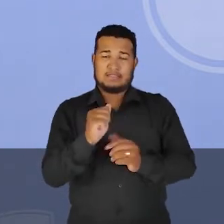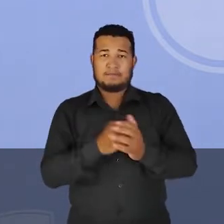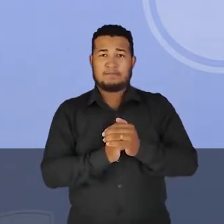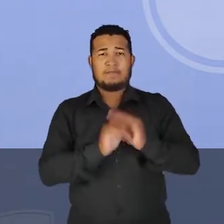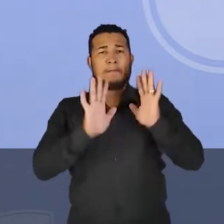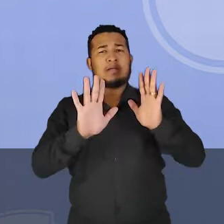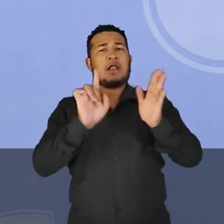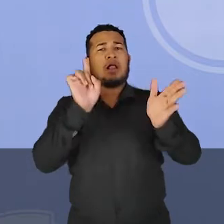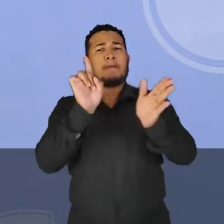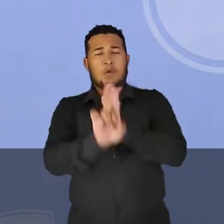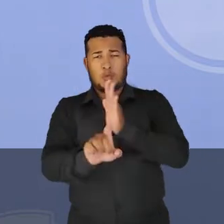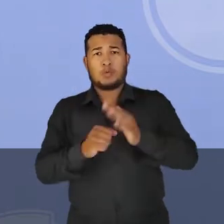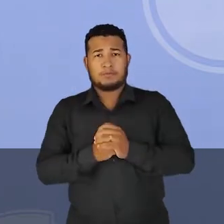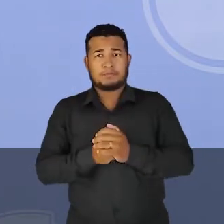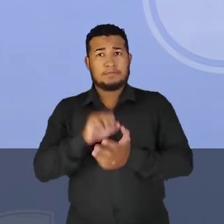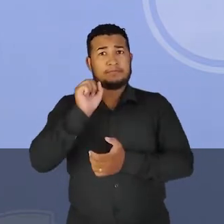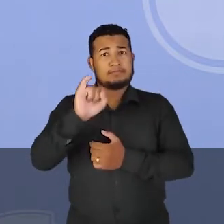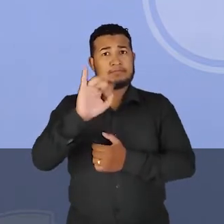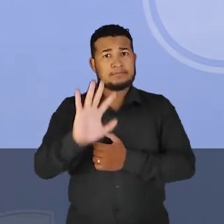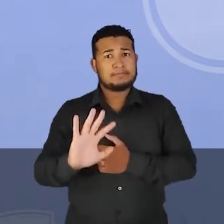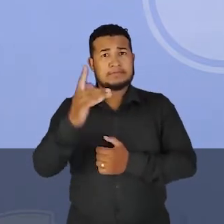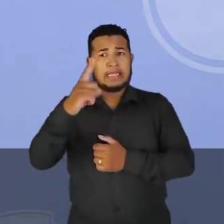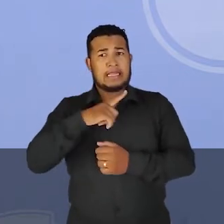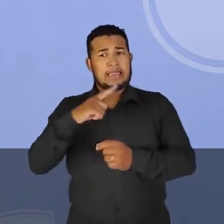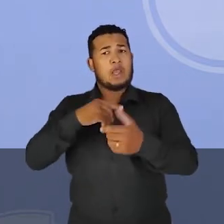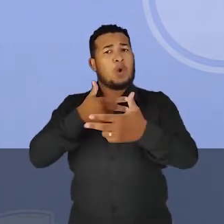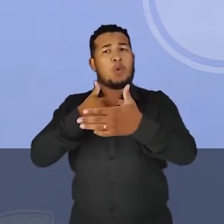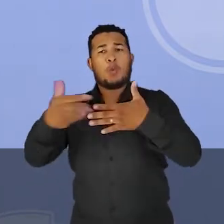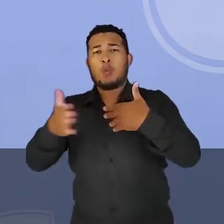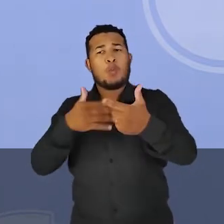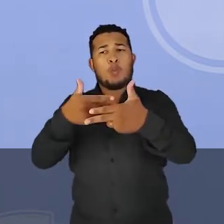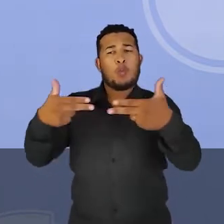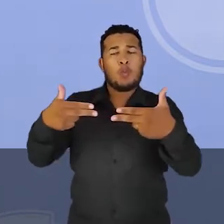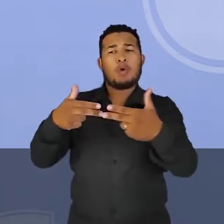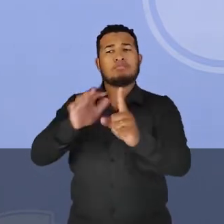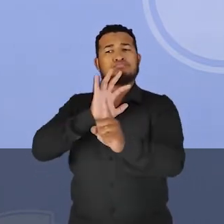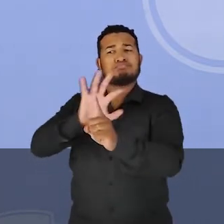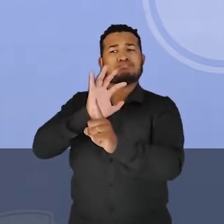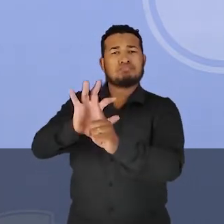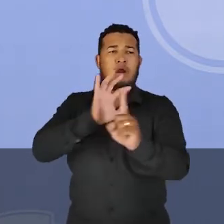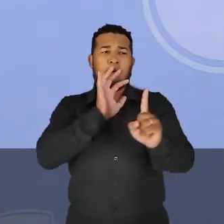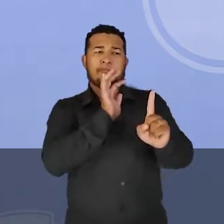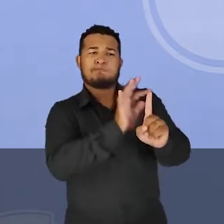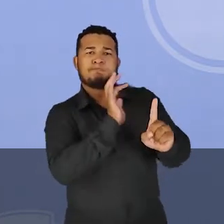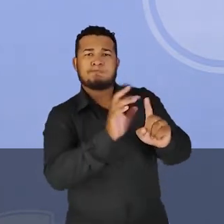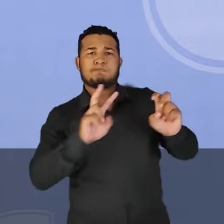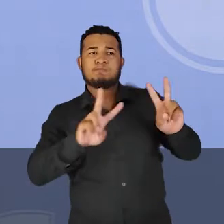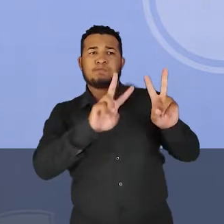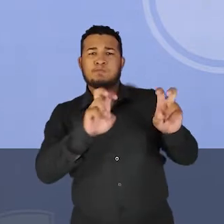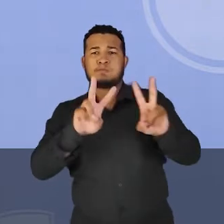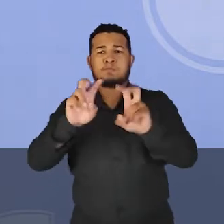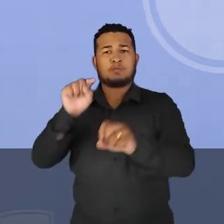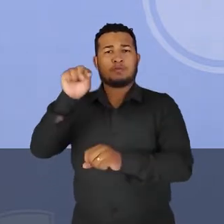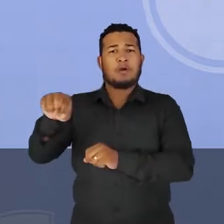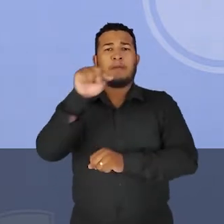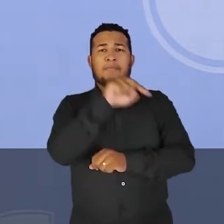pergunta: e se houver algum agente externo atuando sobre